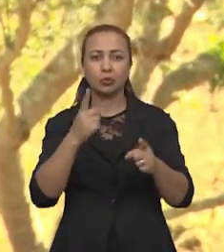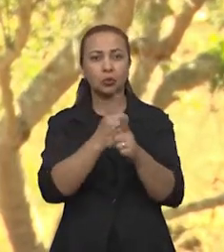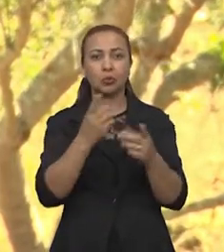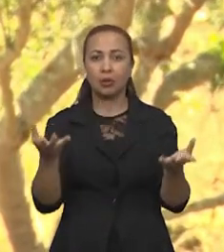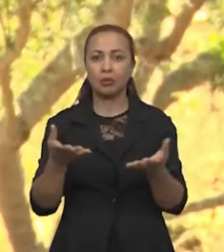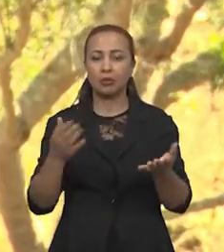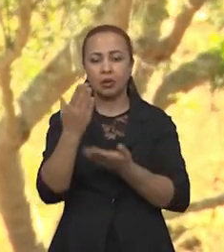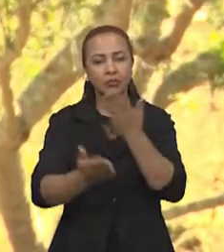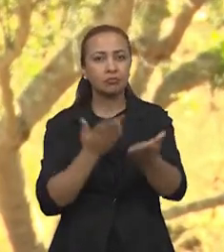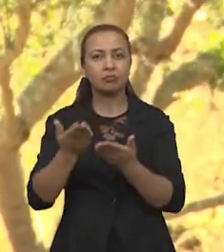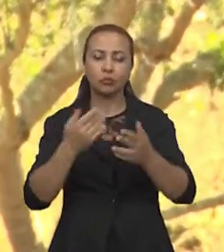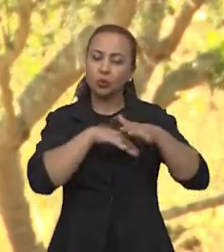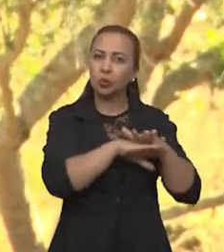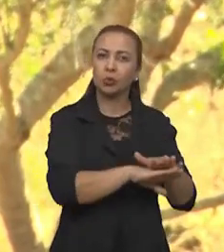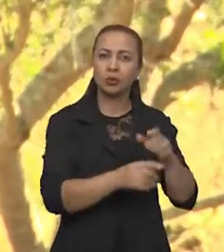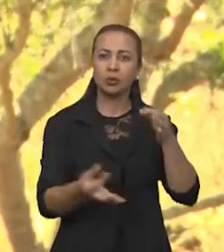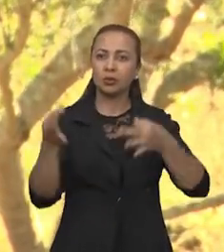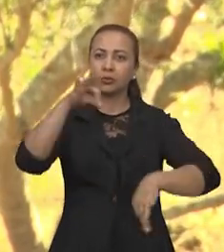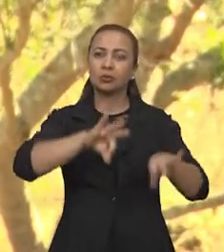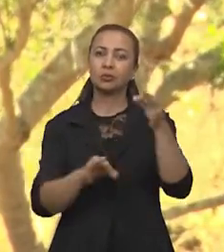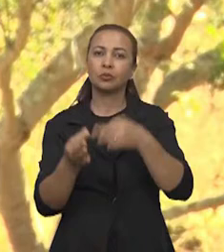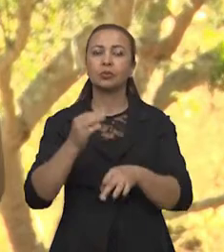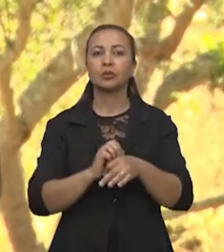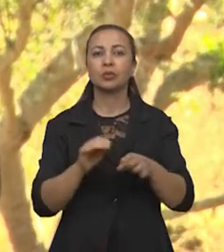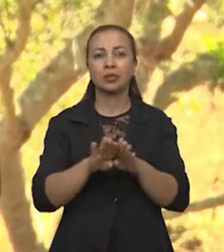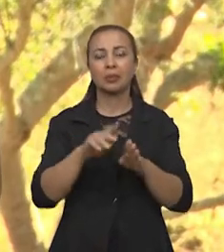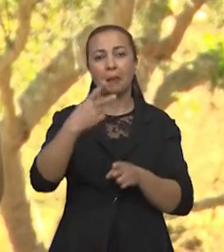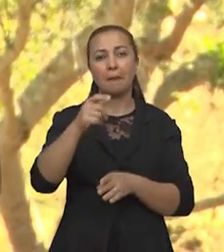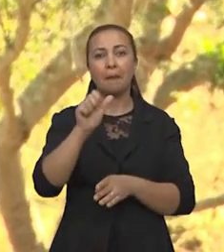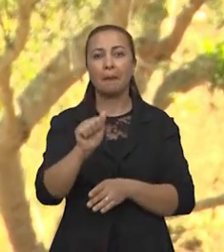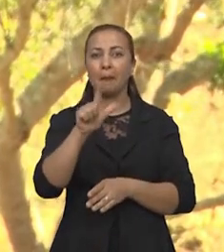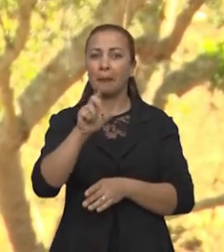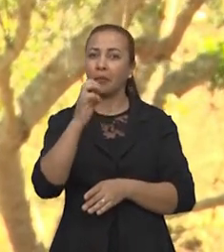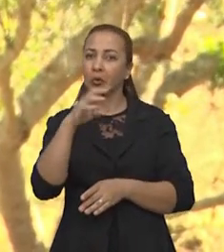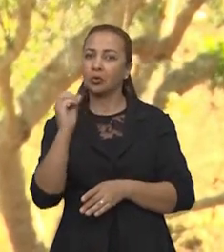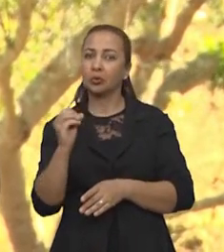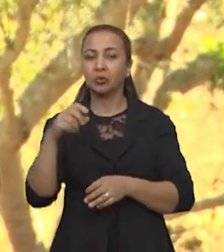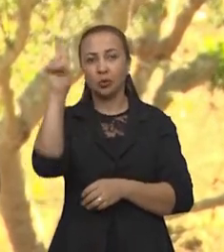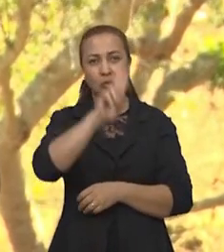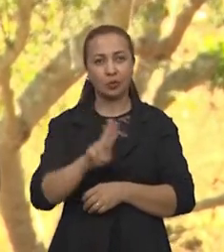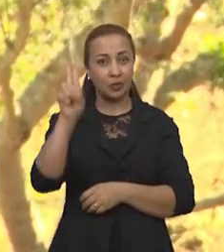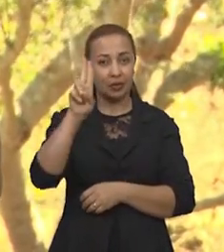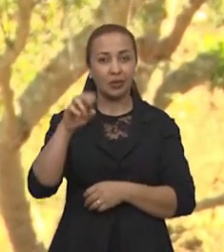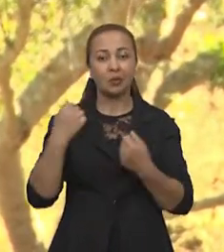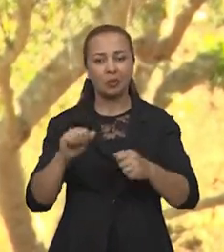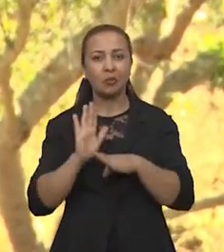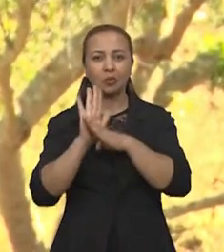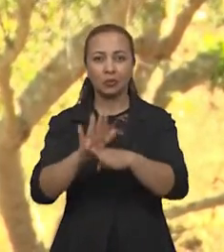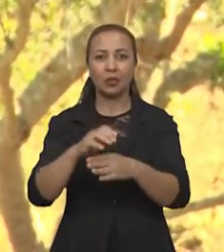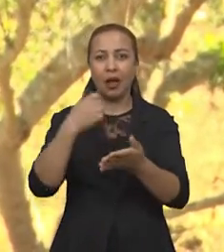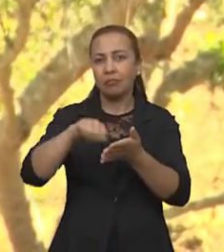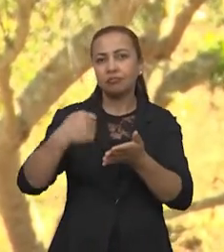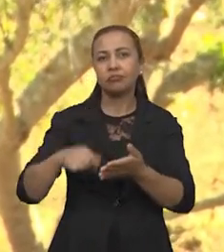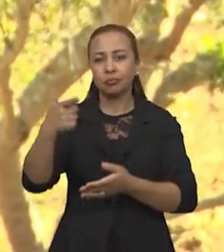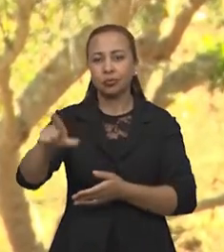descoberto até agora é tratado e guardado no Laboratório de Arqueologia e Paleontologia da Universidade e pode ajudar